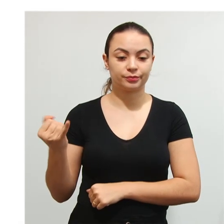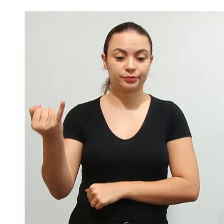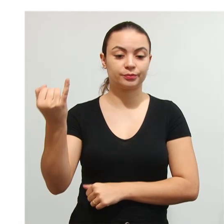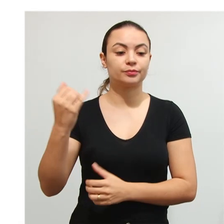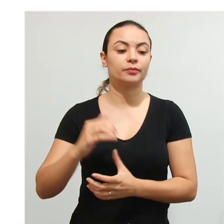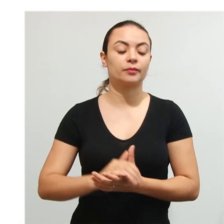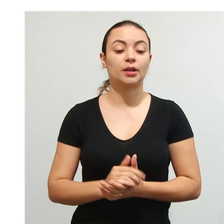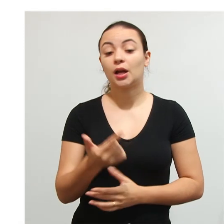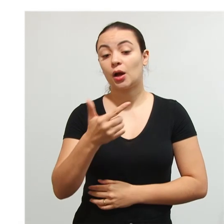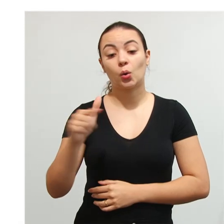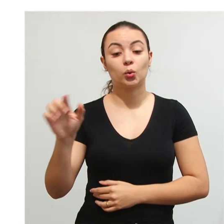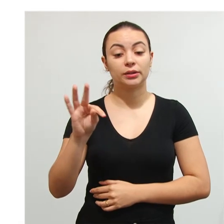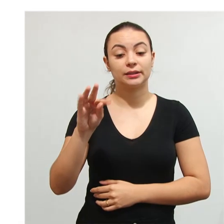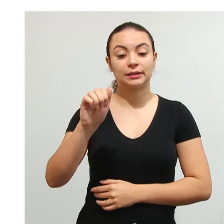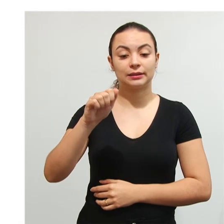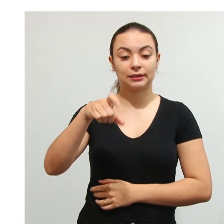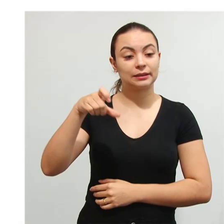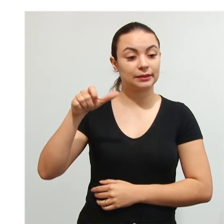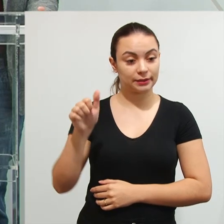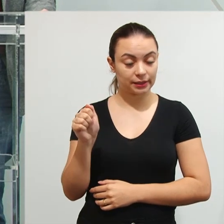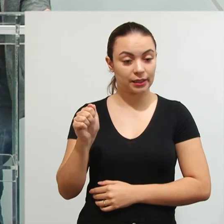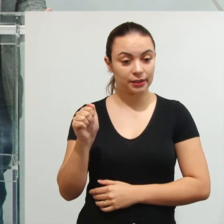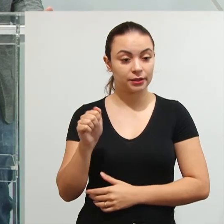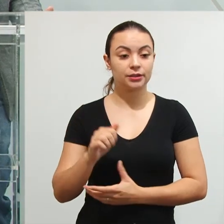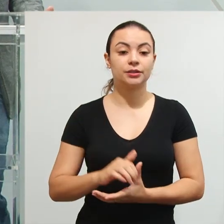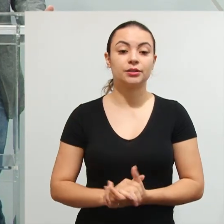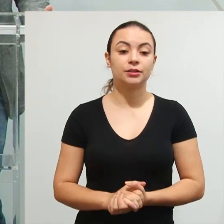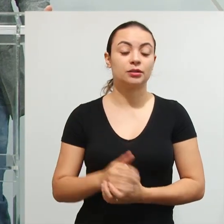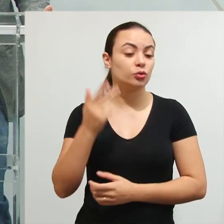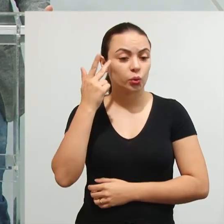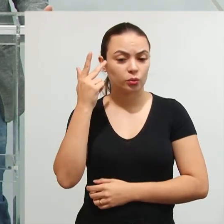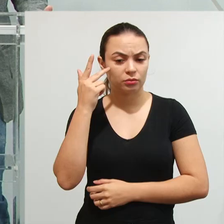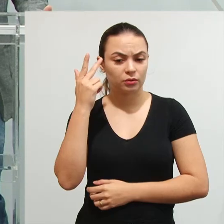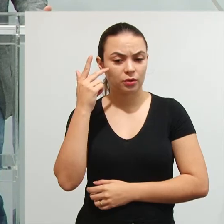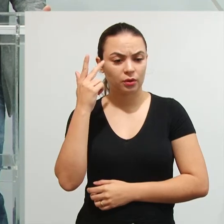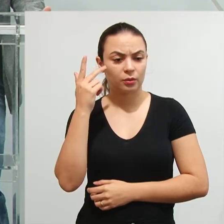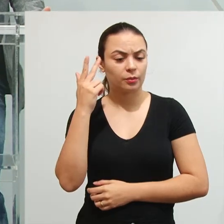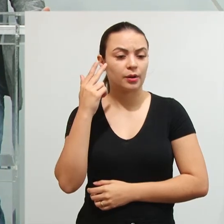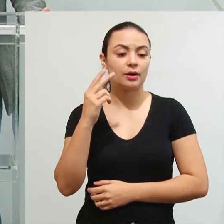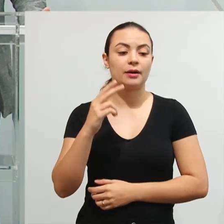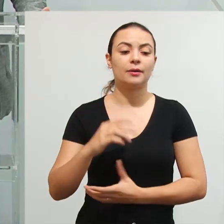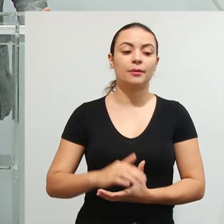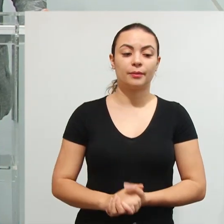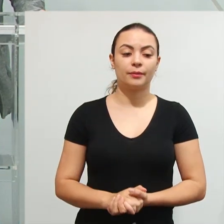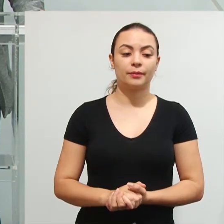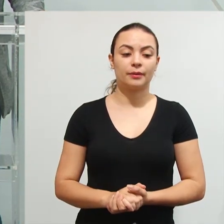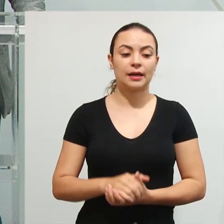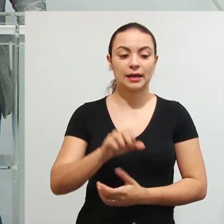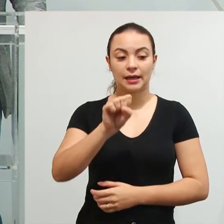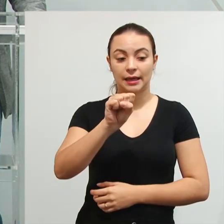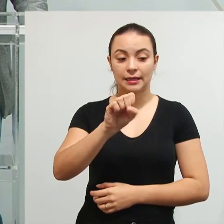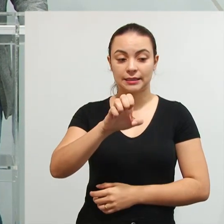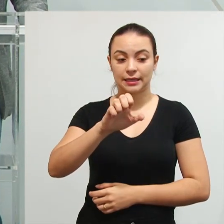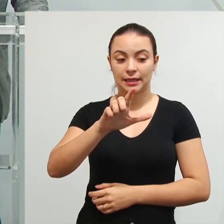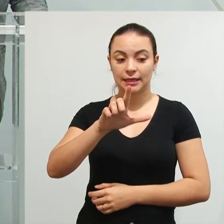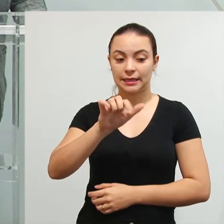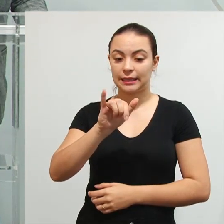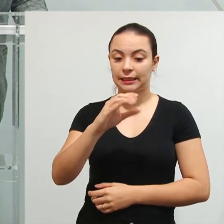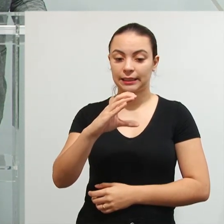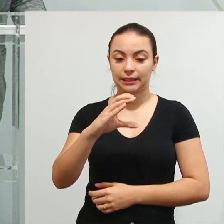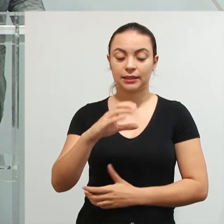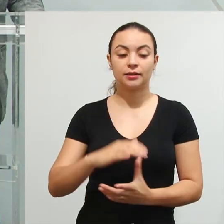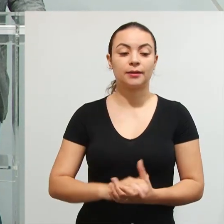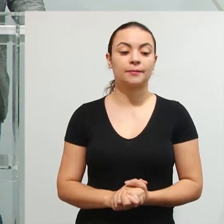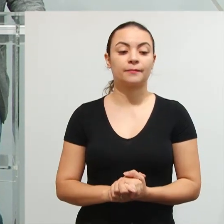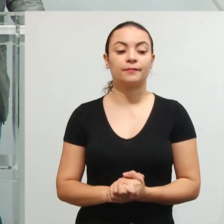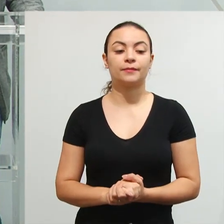taxa aplicada muito em situações de empréstimo é taxa SELIC que é a taxa de juros base do governo é o quanto